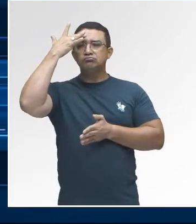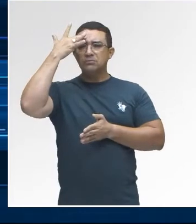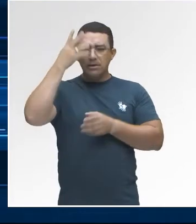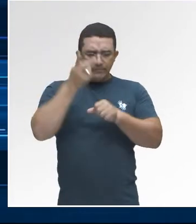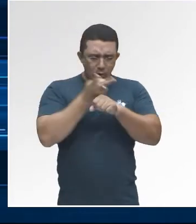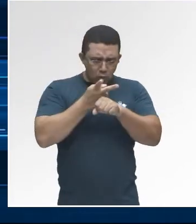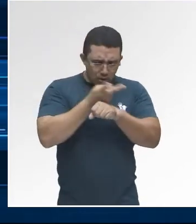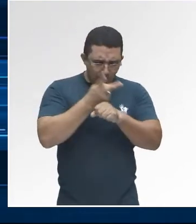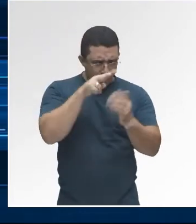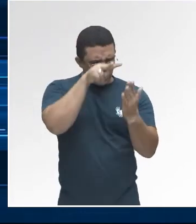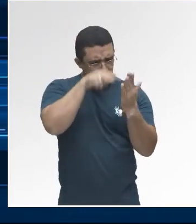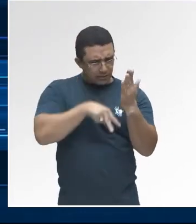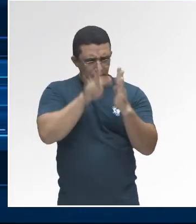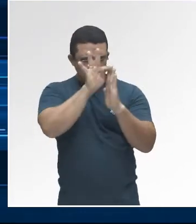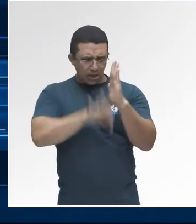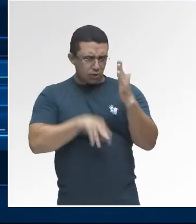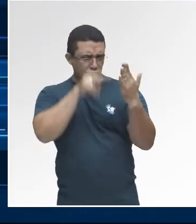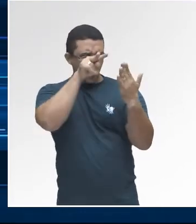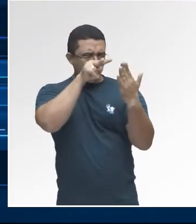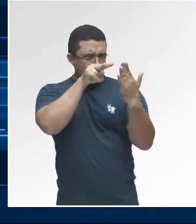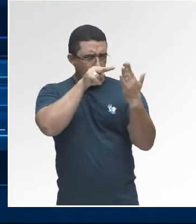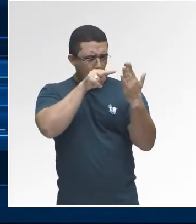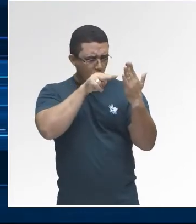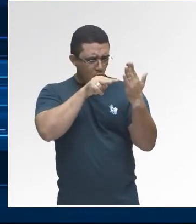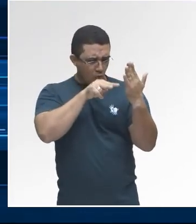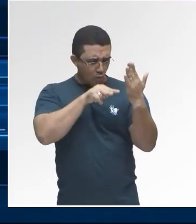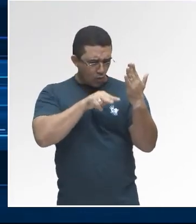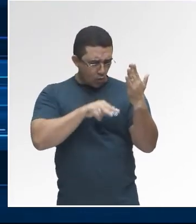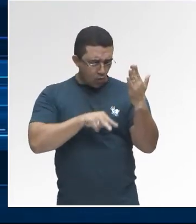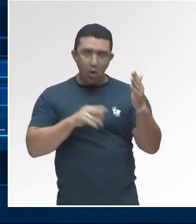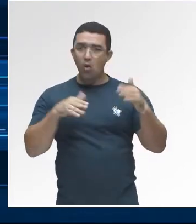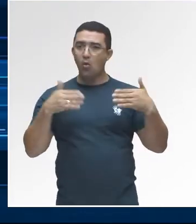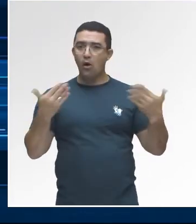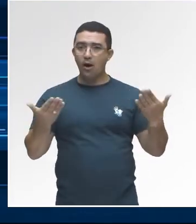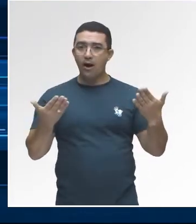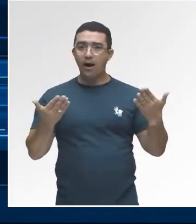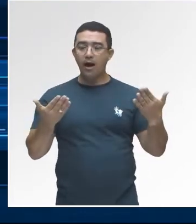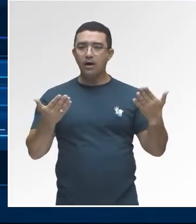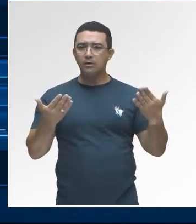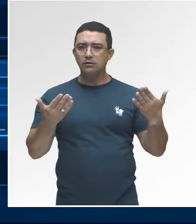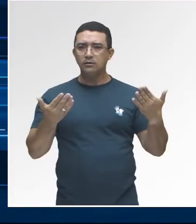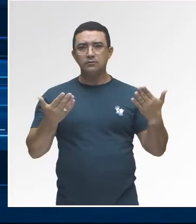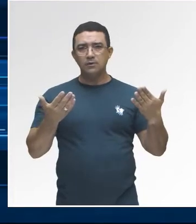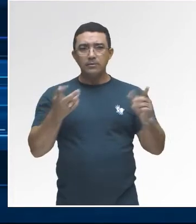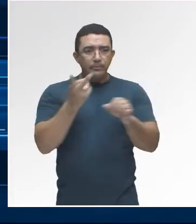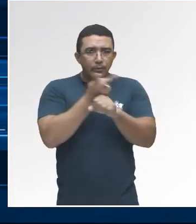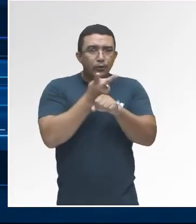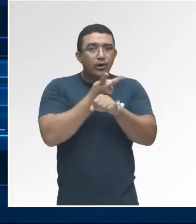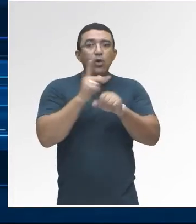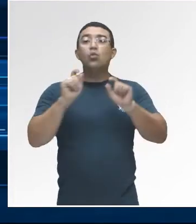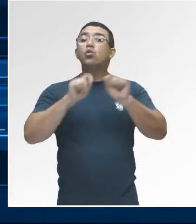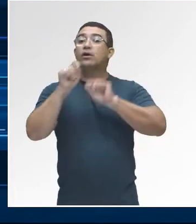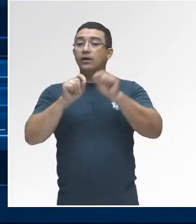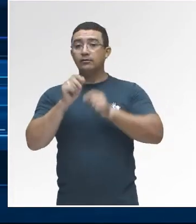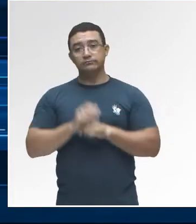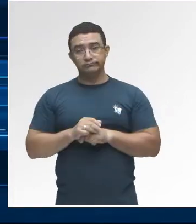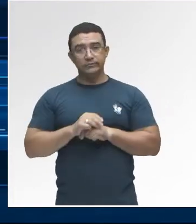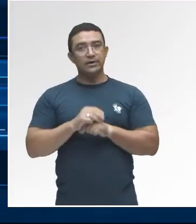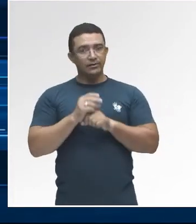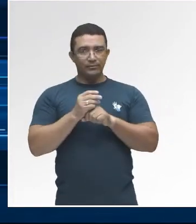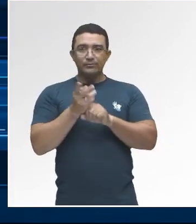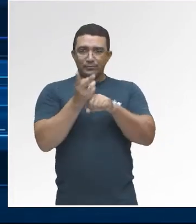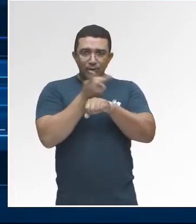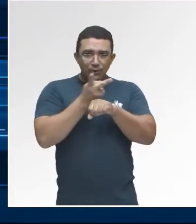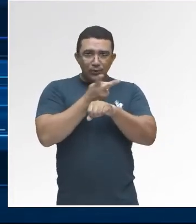no texto para você saber quando que aquele fulaninho nasceu? Você vai procurar o quê? Você vai procurar